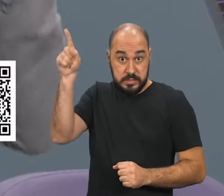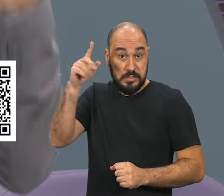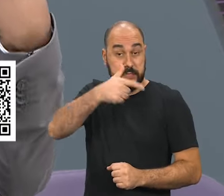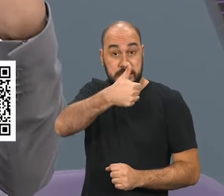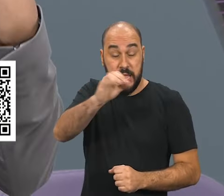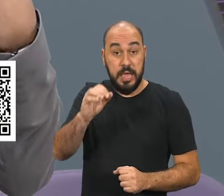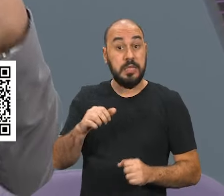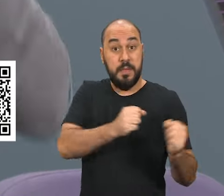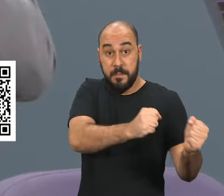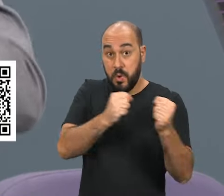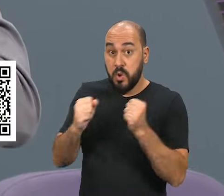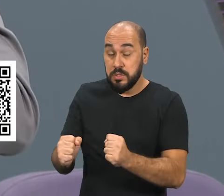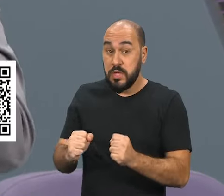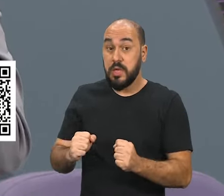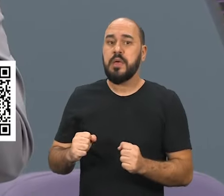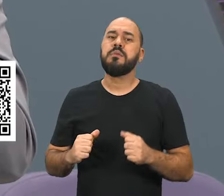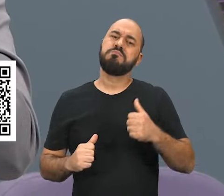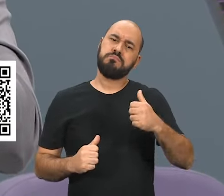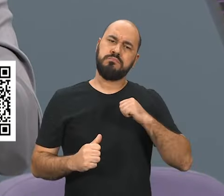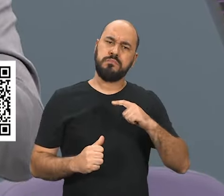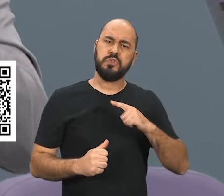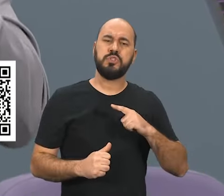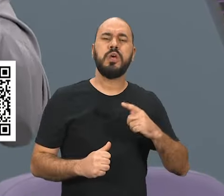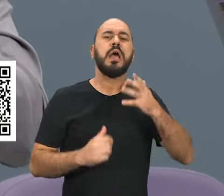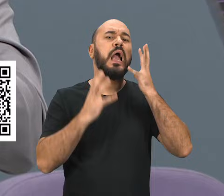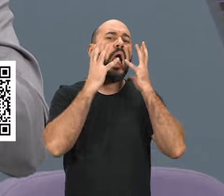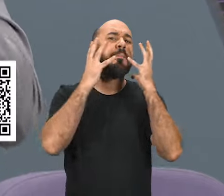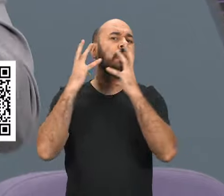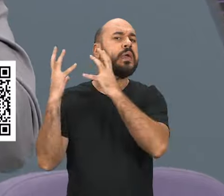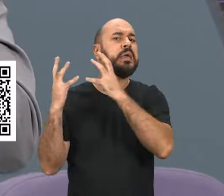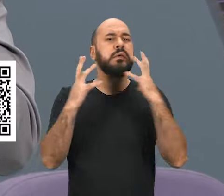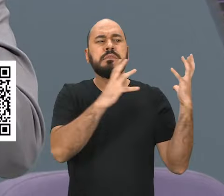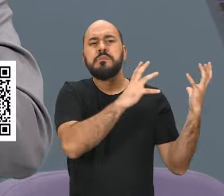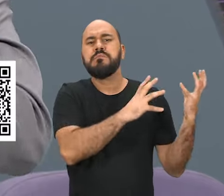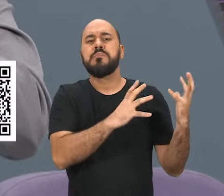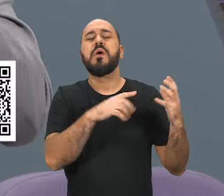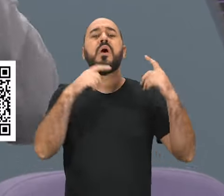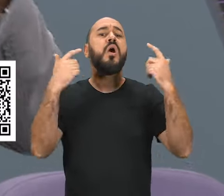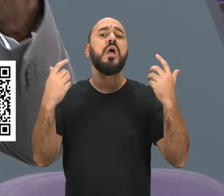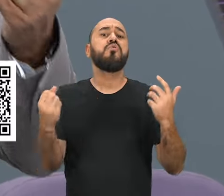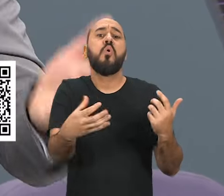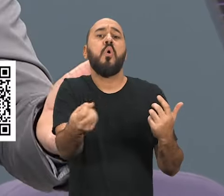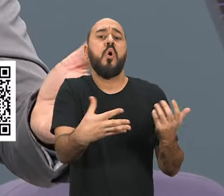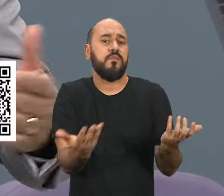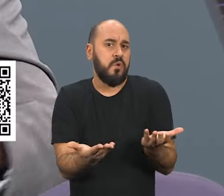não aparece lá em Daniel, mas aparece aqui para justamente identificar